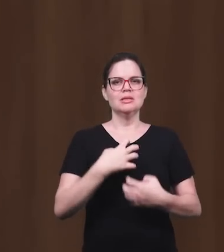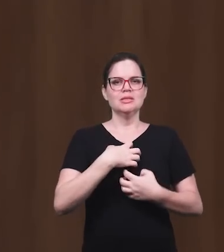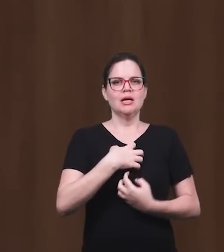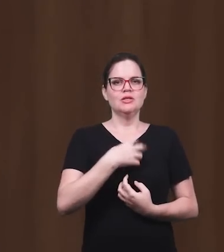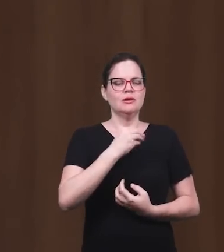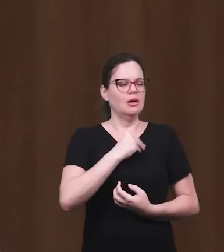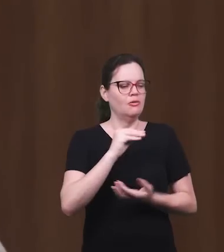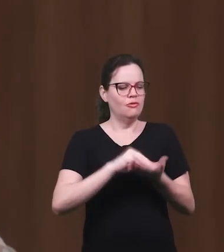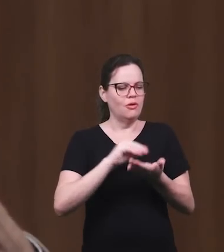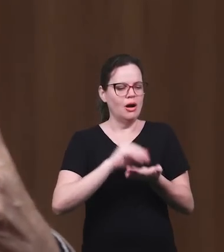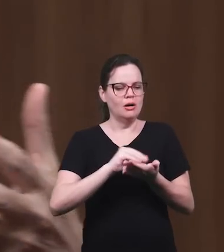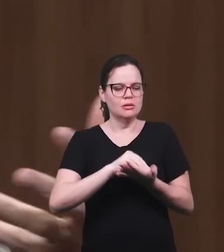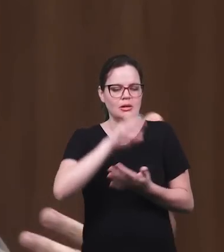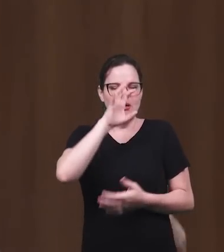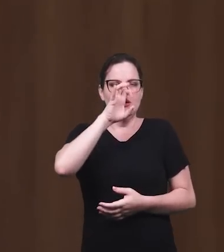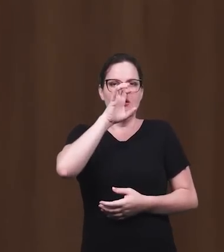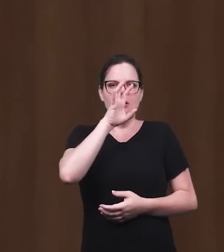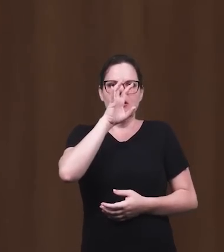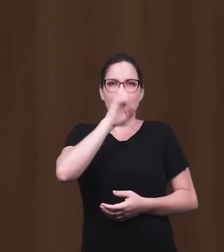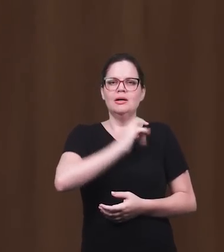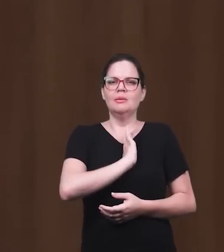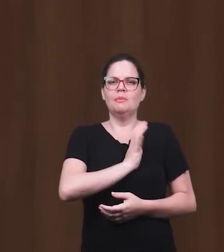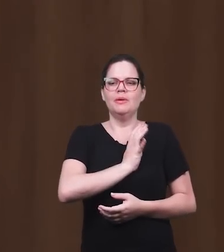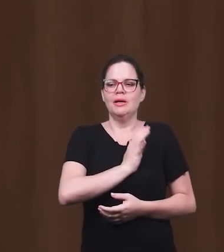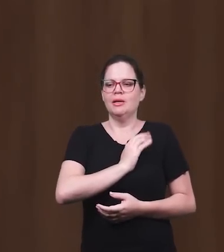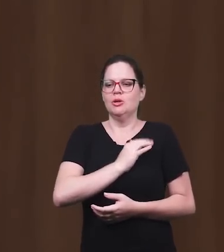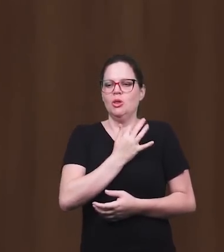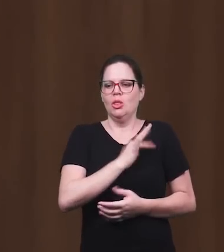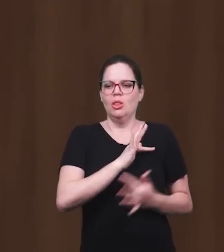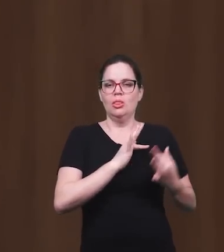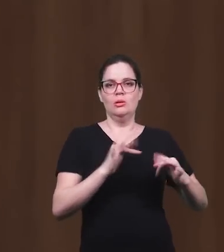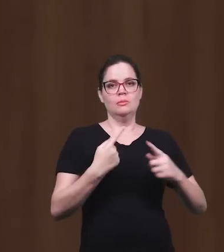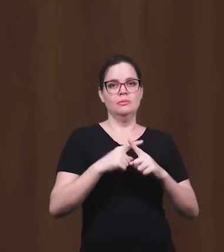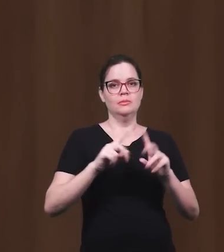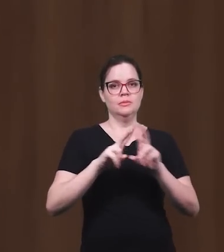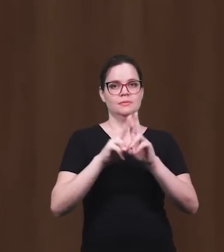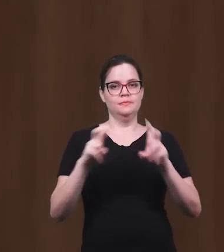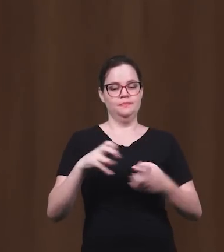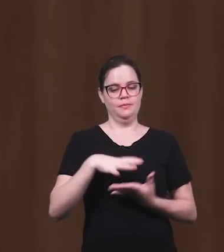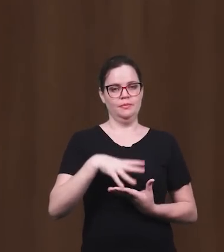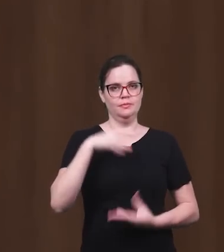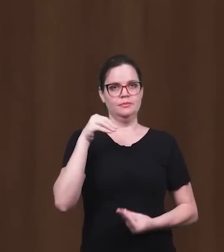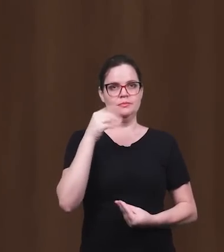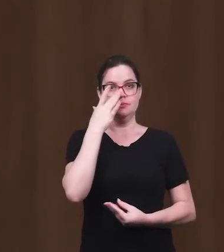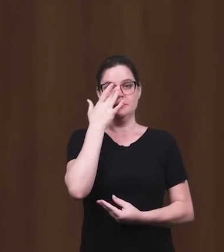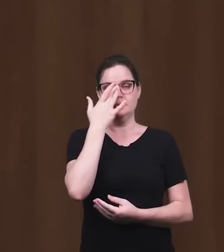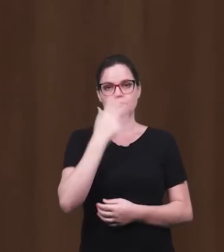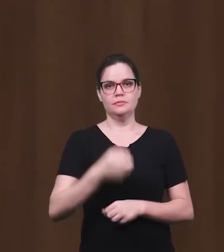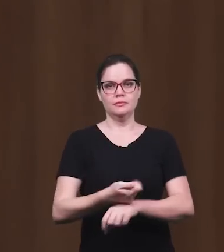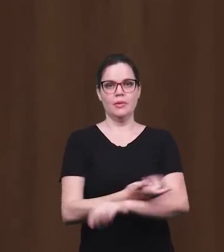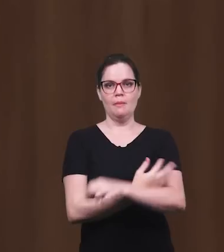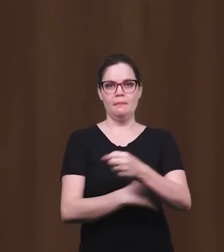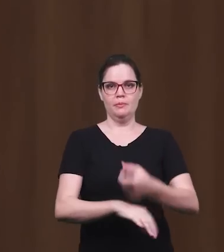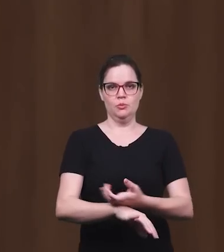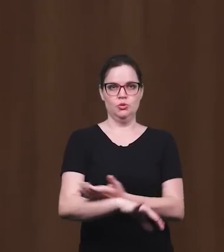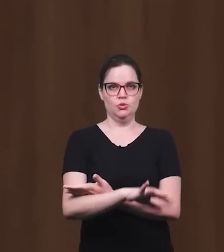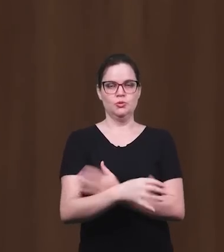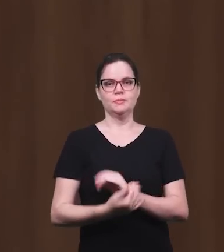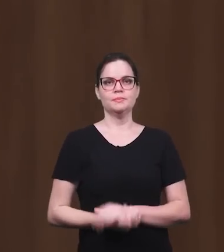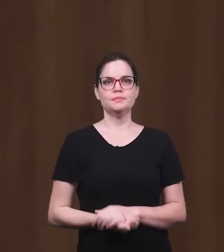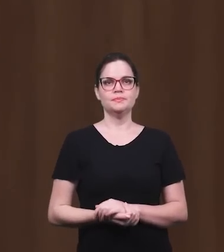sentir a falta de ar, uma dor no peito, mas aí é uma questão da alma. É uma questão da alma, questões